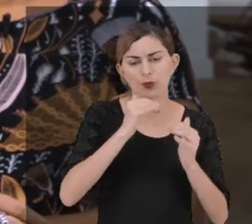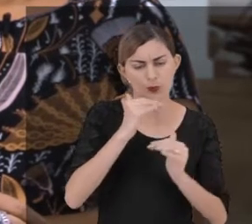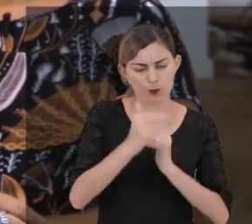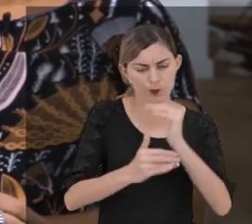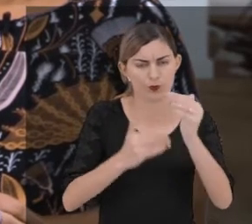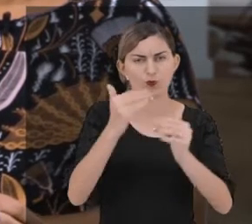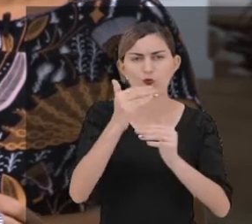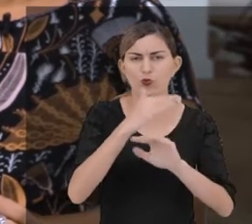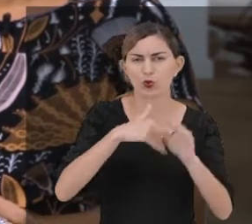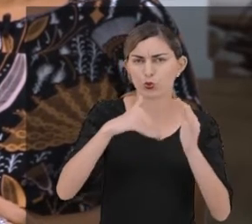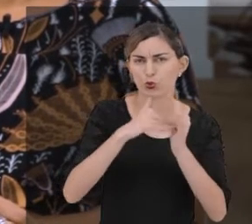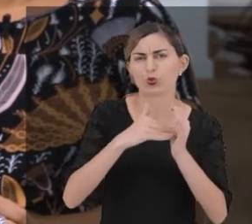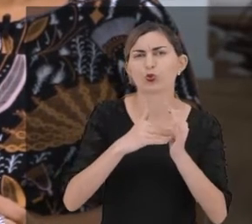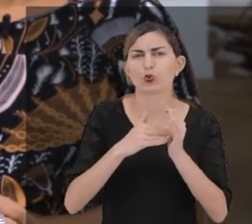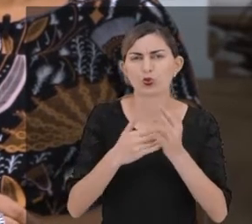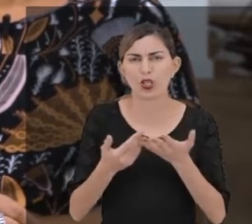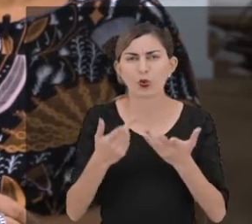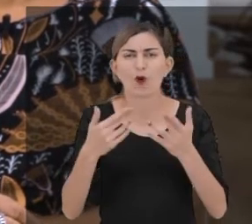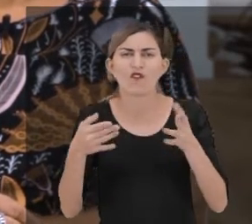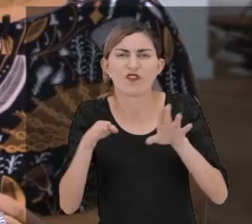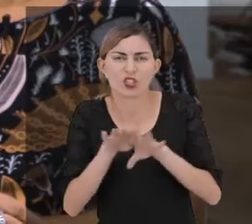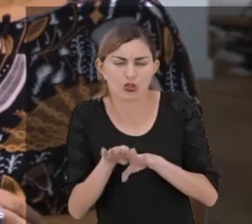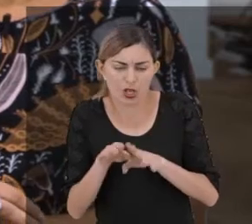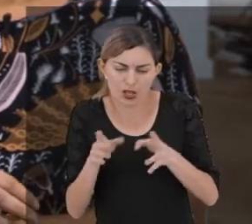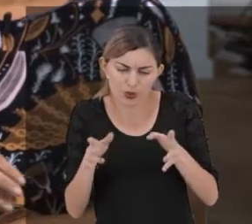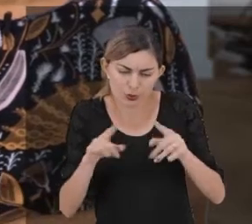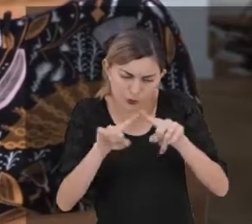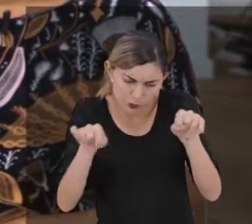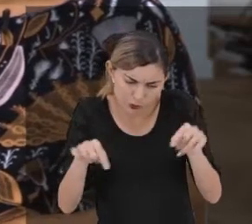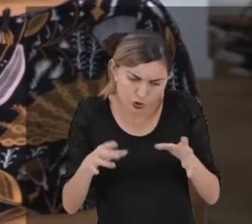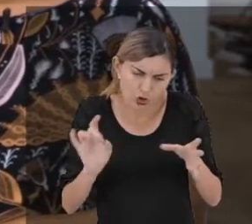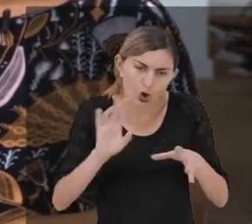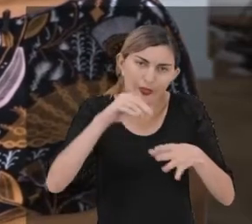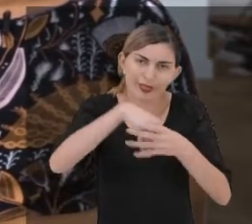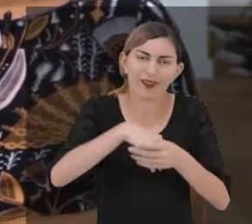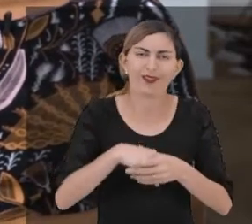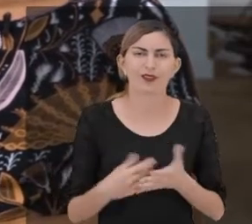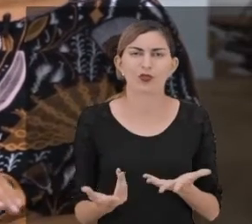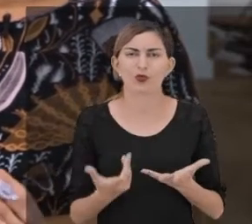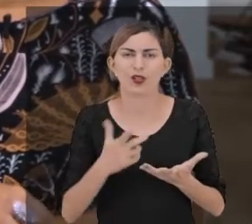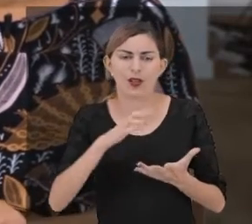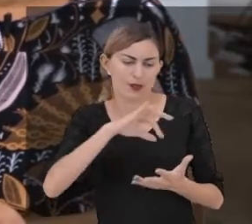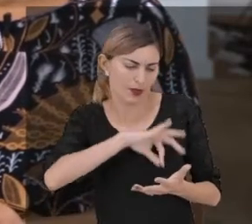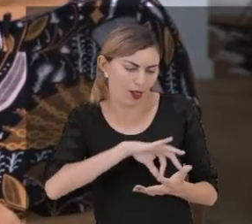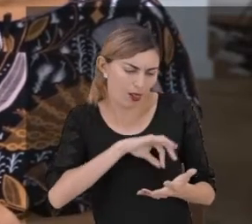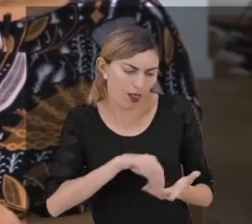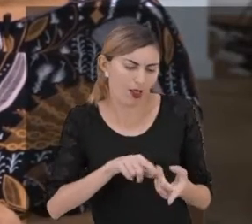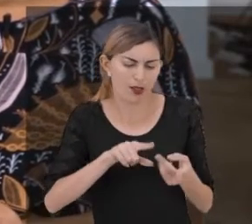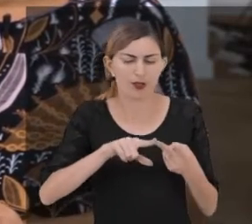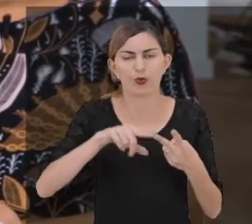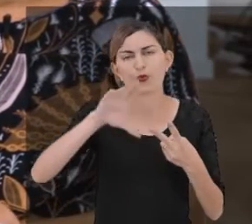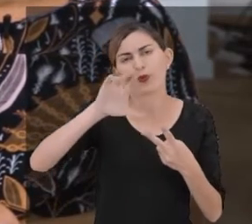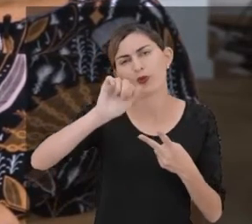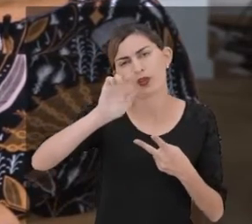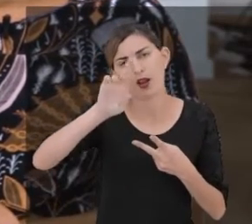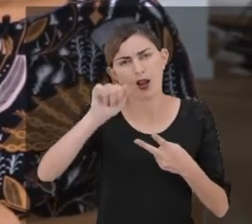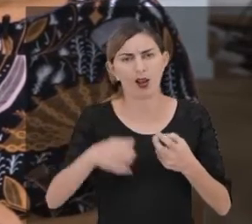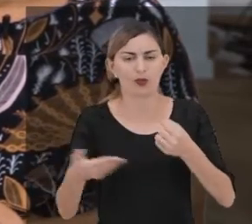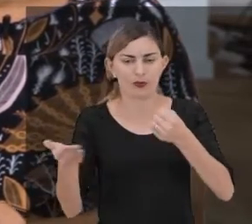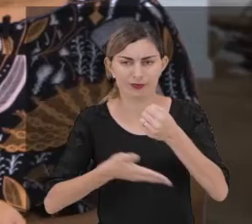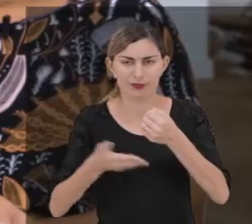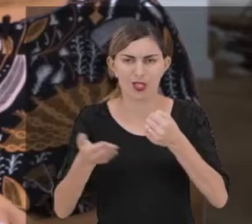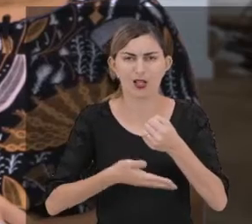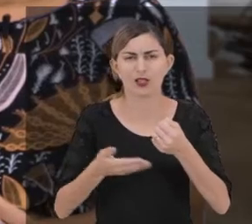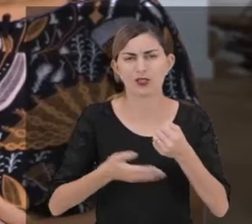todo um provisionamento muito fechado para que os cargos e os salários tenham uma